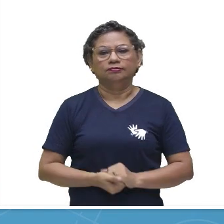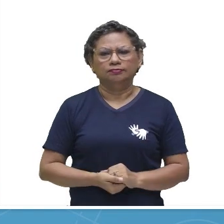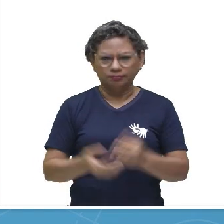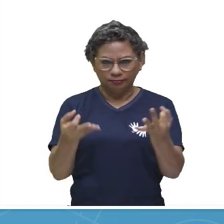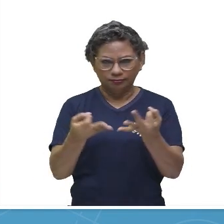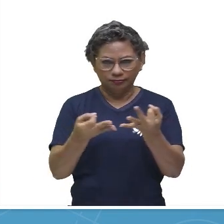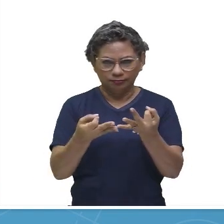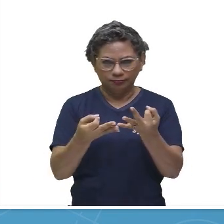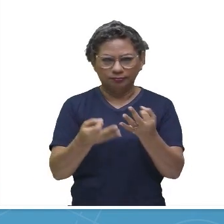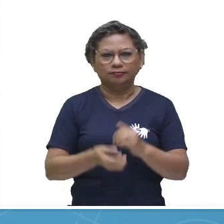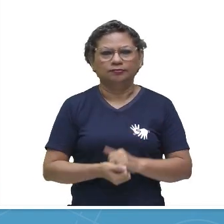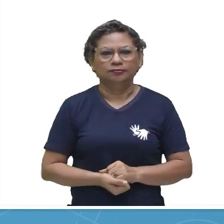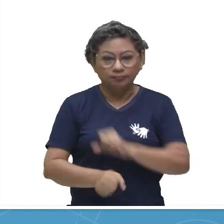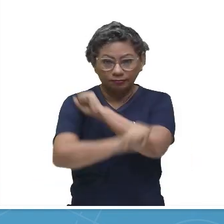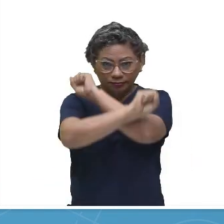Perfeito?